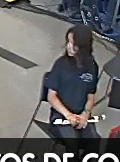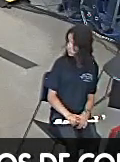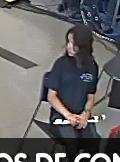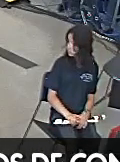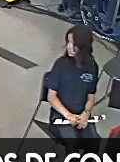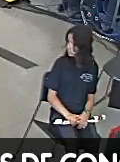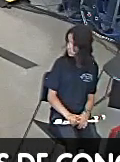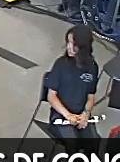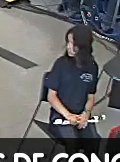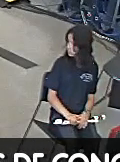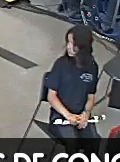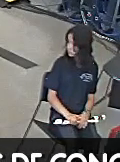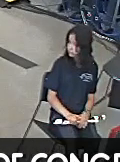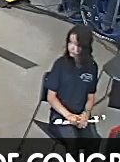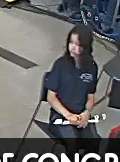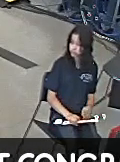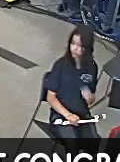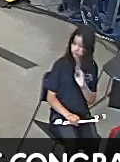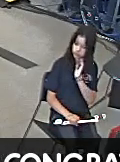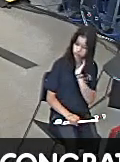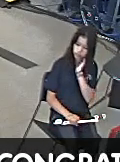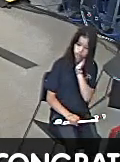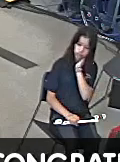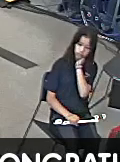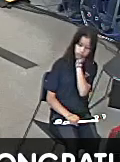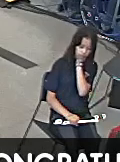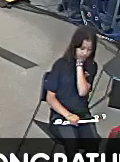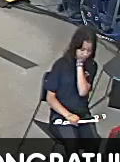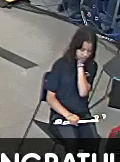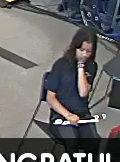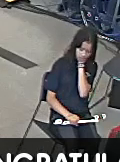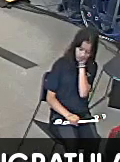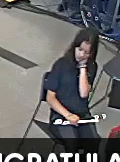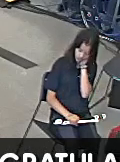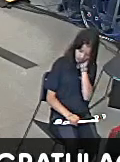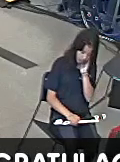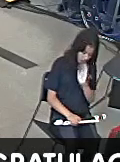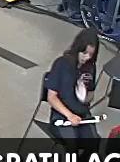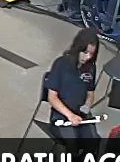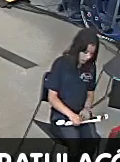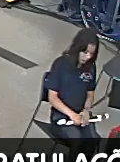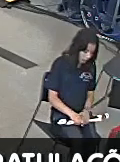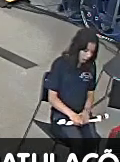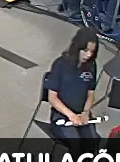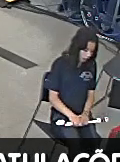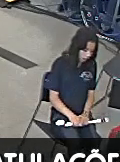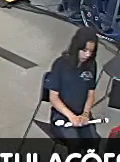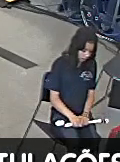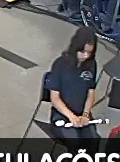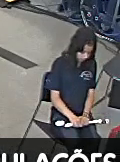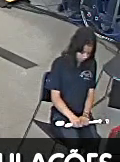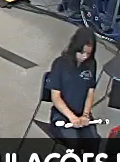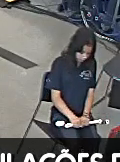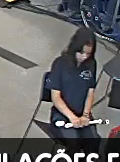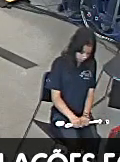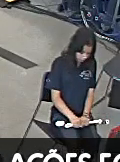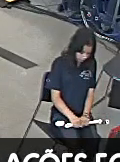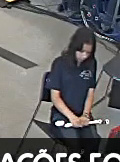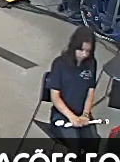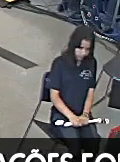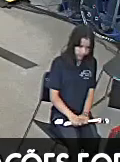sou missionário da Congregação do Espírito Santo e atualmente pároco da paróquia Nossa Senhora